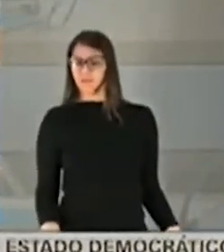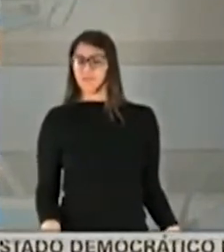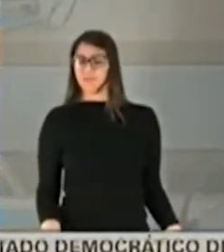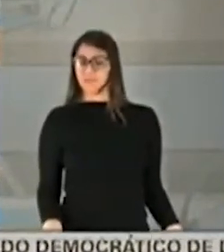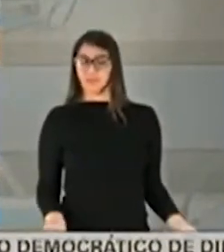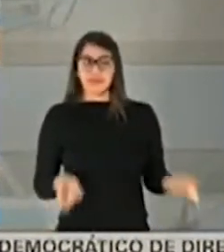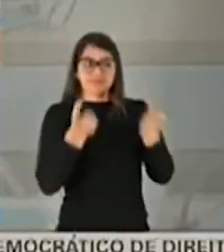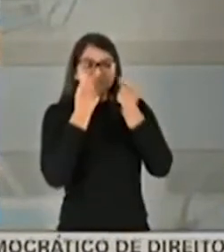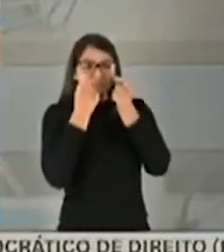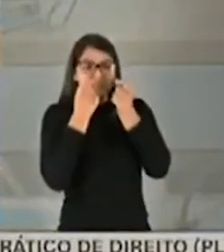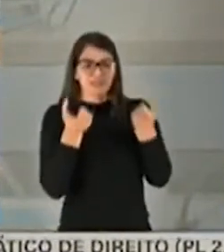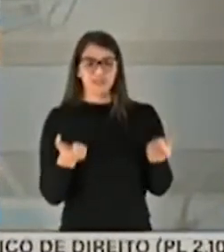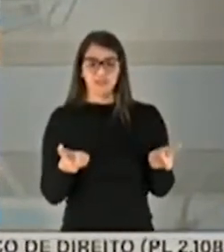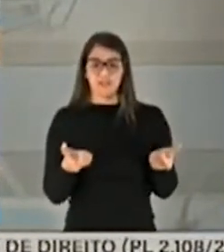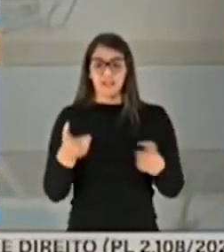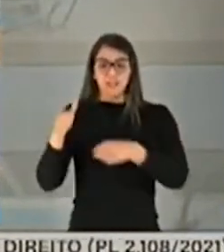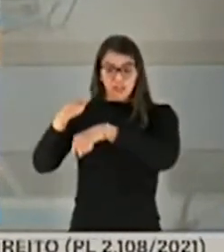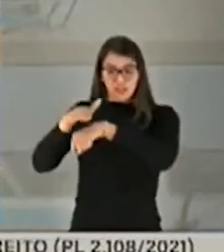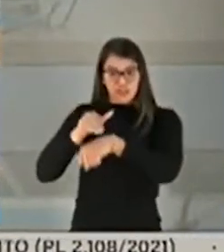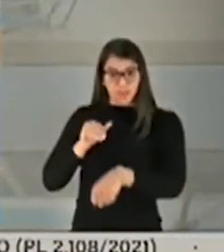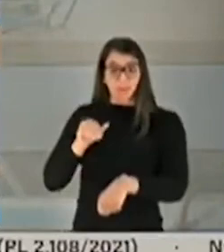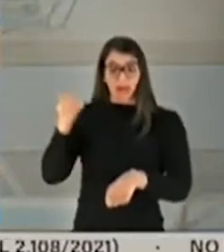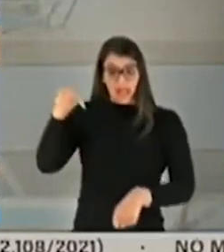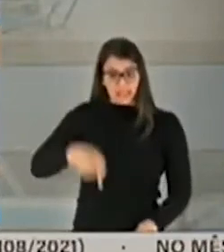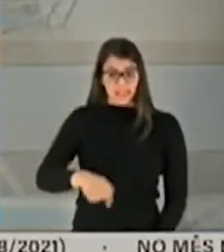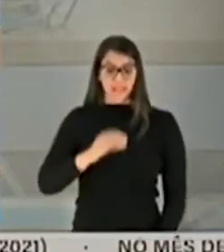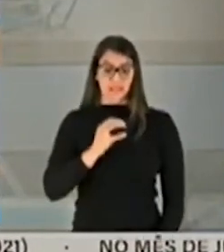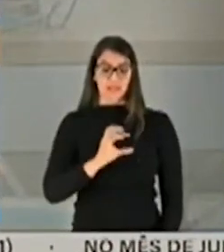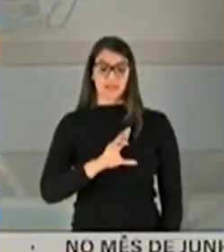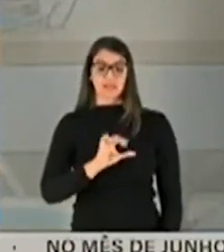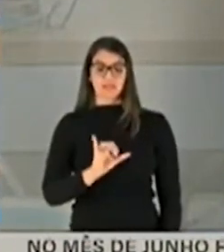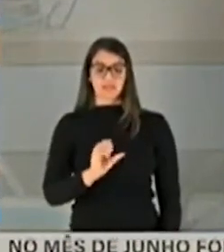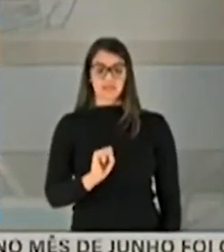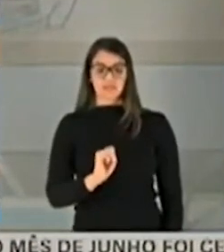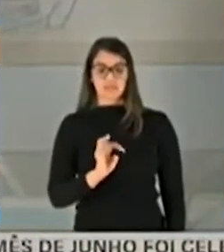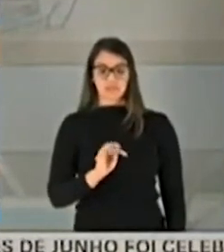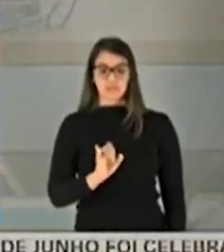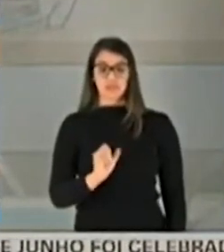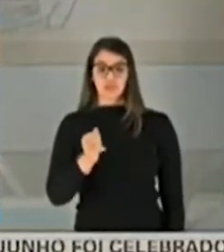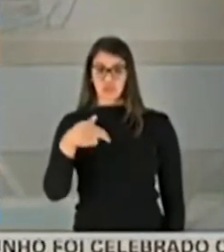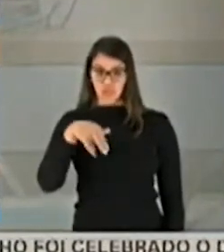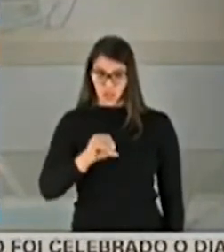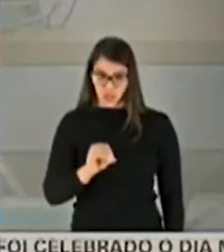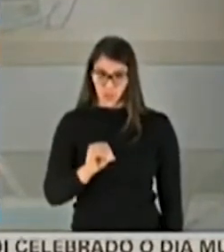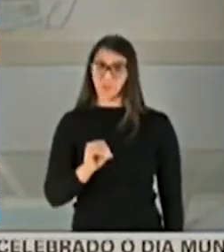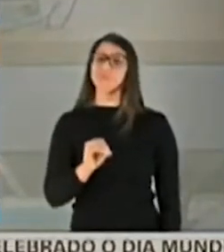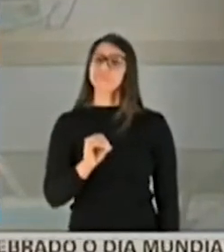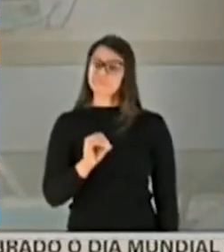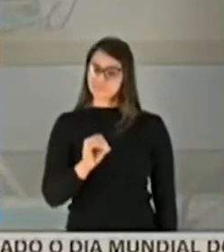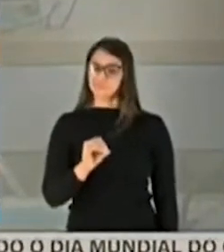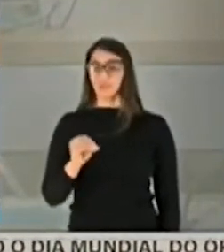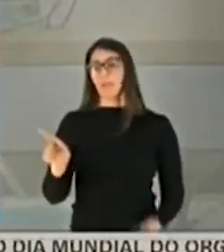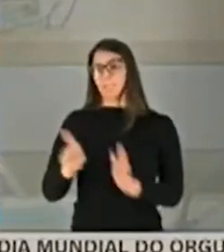chamar não apenas o doutor Cristiano Alberto Carvalho, que, segundo a própria declaração